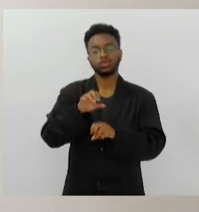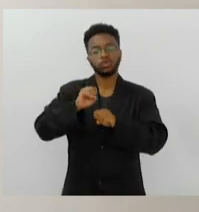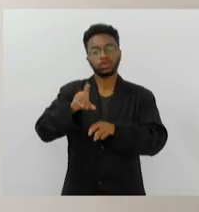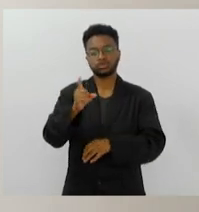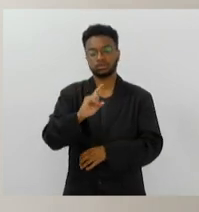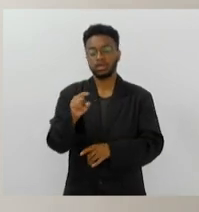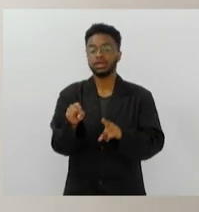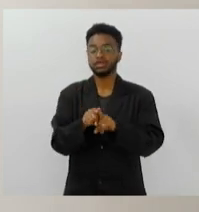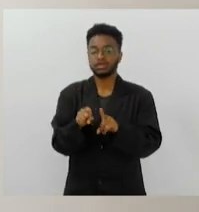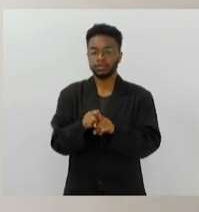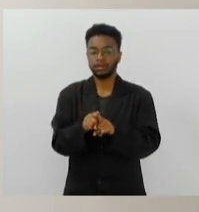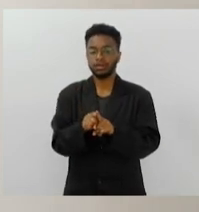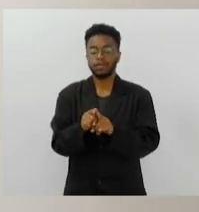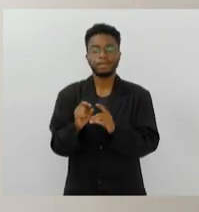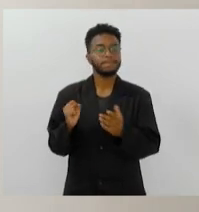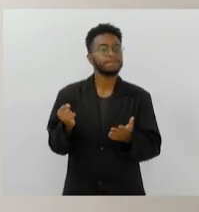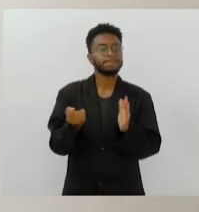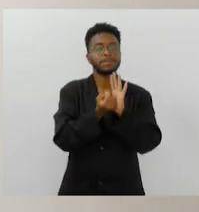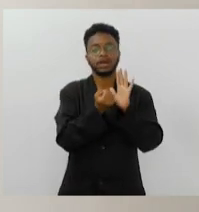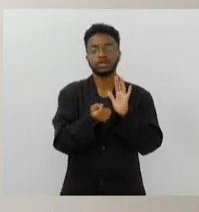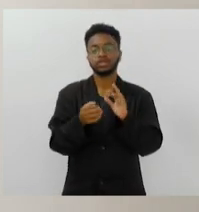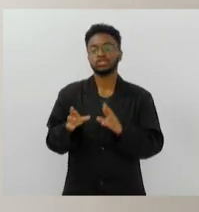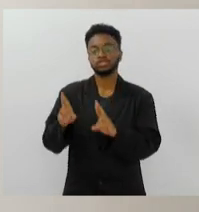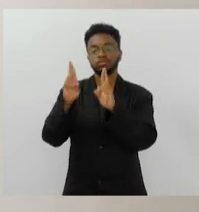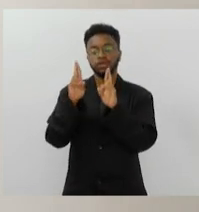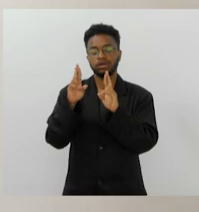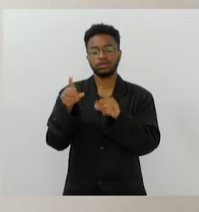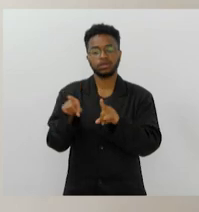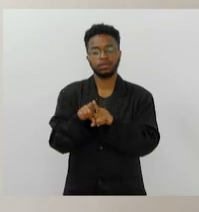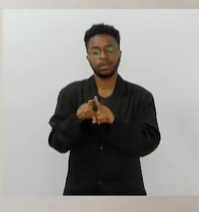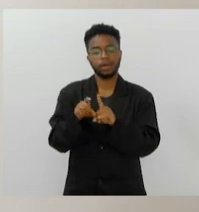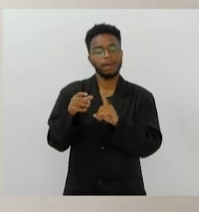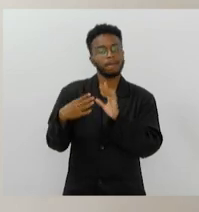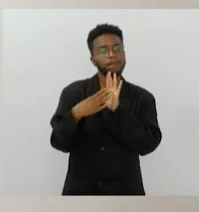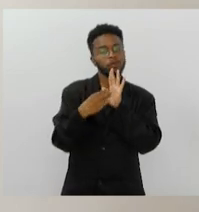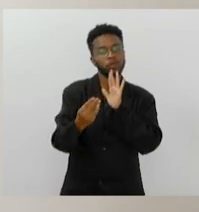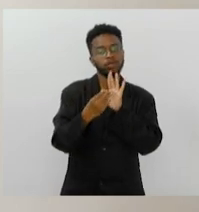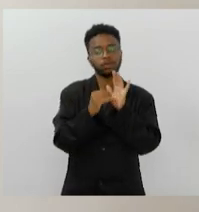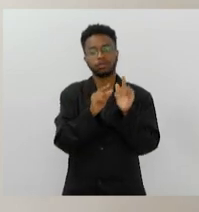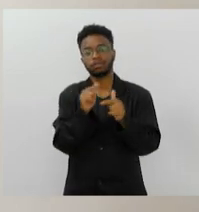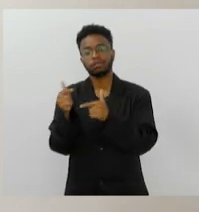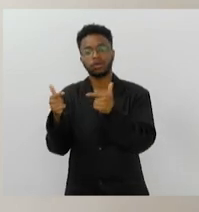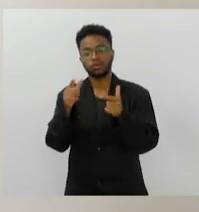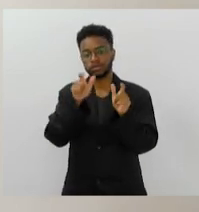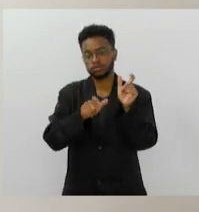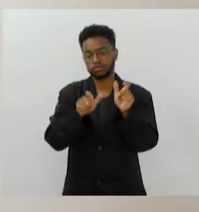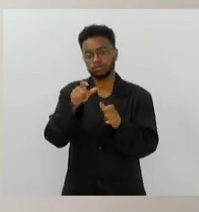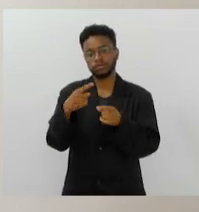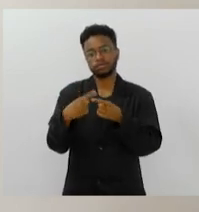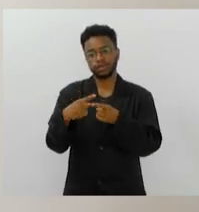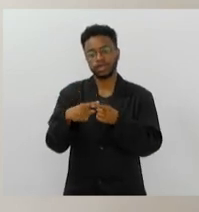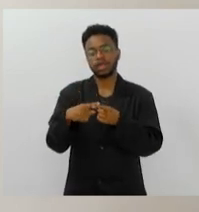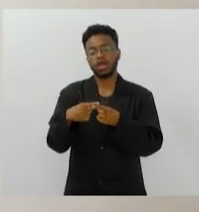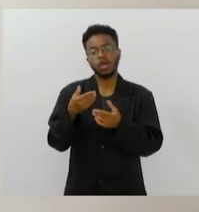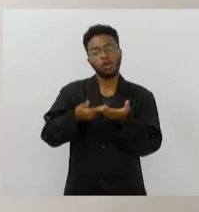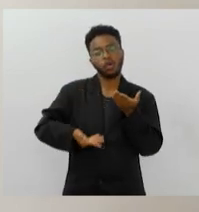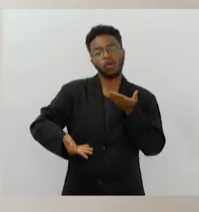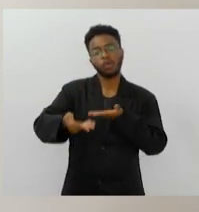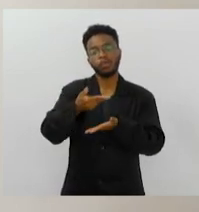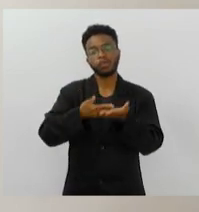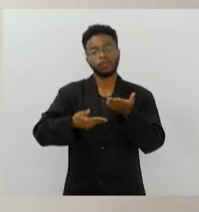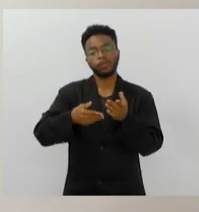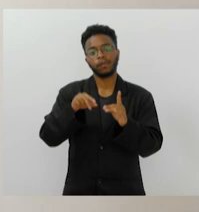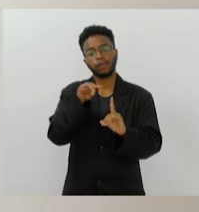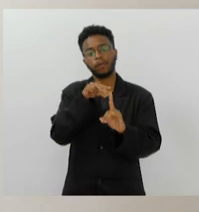mas também um símbolo de esperança e inspiração para todos e todas nós que compartilhamos da sua visão